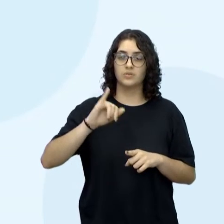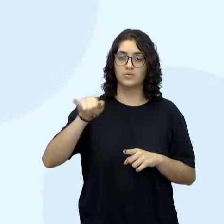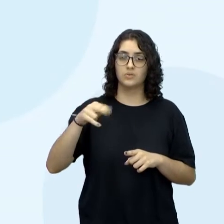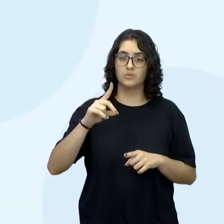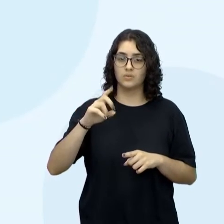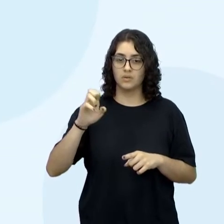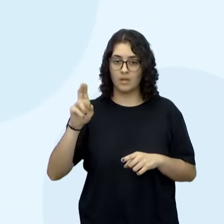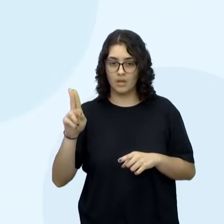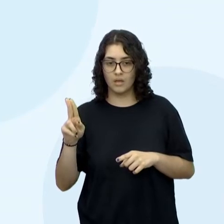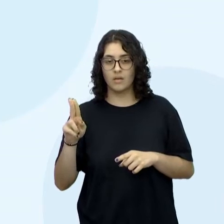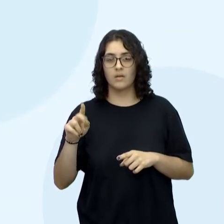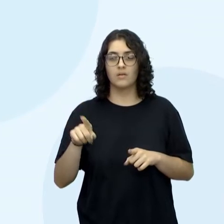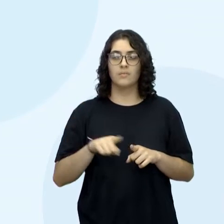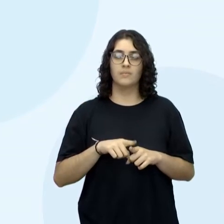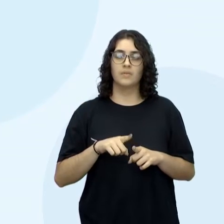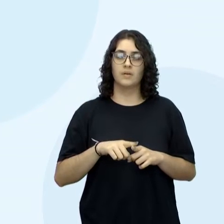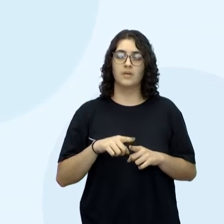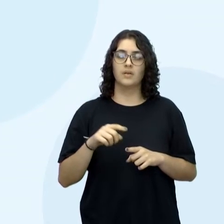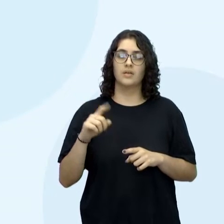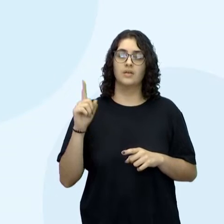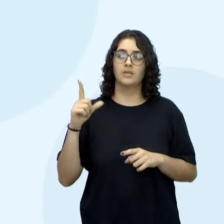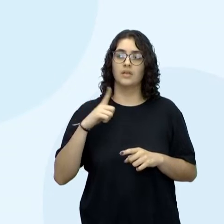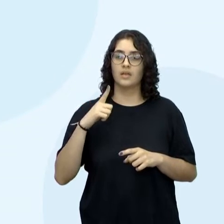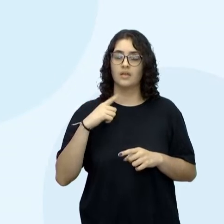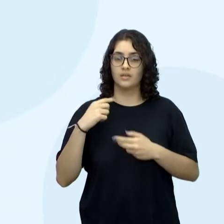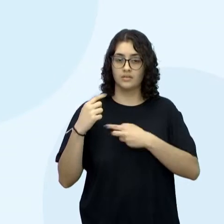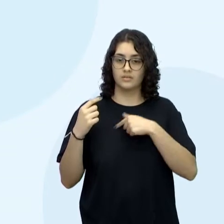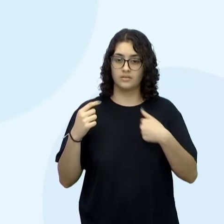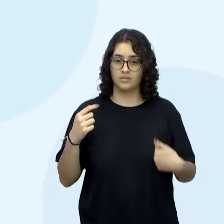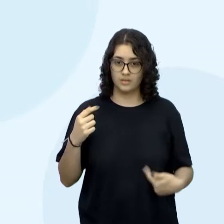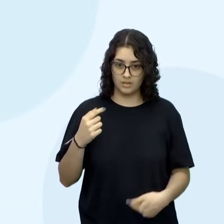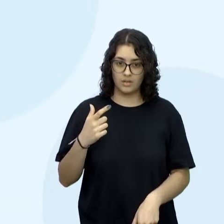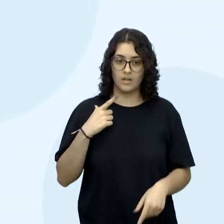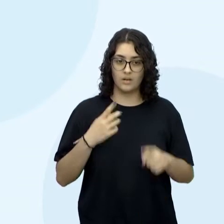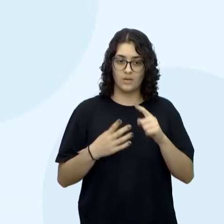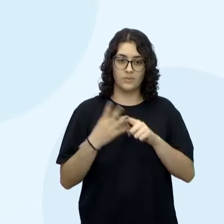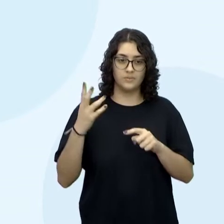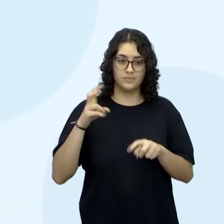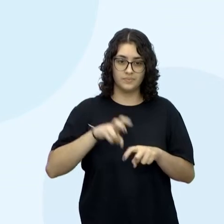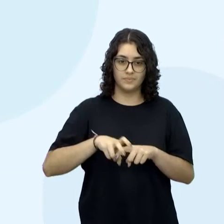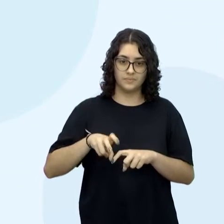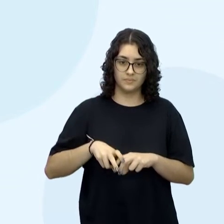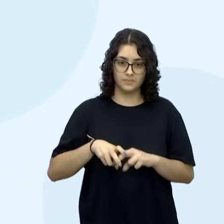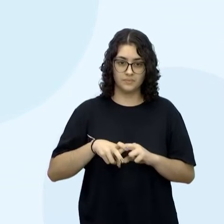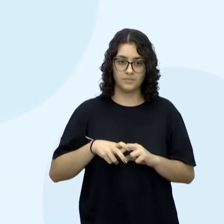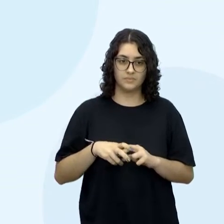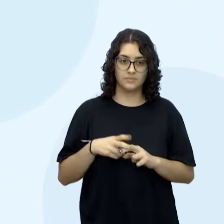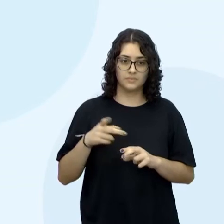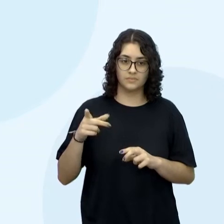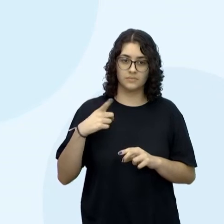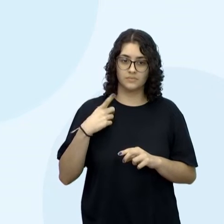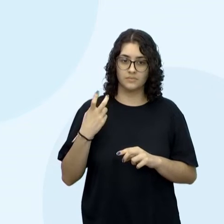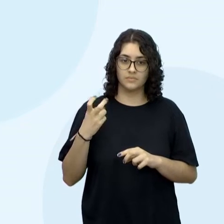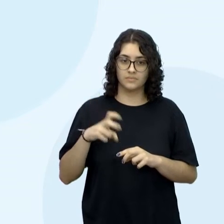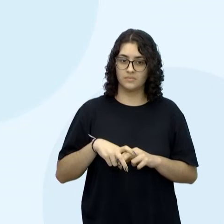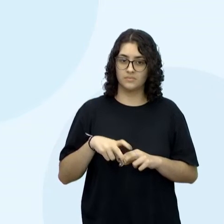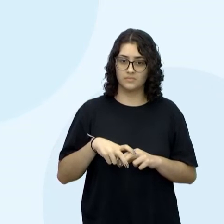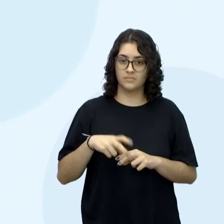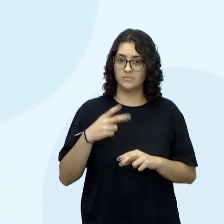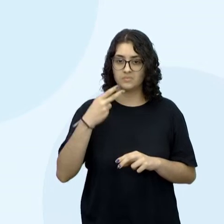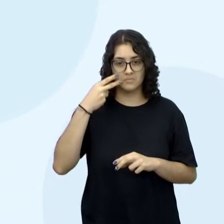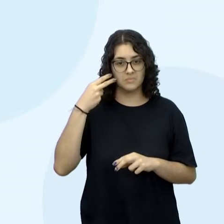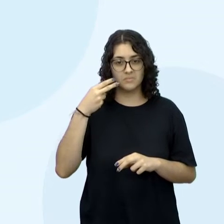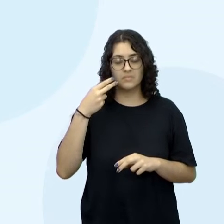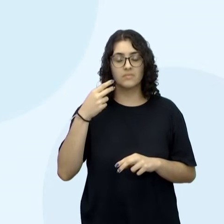outro lado. E os sentados, que são 4 que estão sentados, a gente tem os 7 e o 8, que são os 2 primeiros sentados, que colocaram